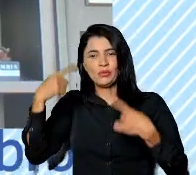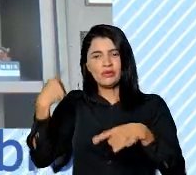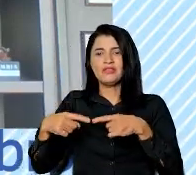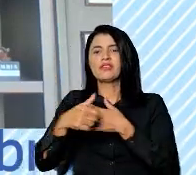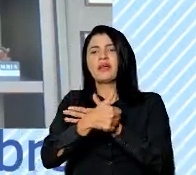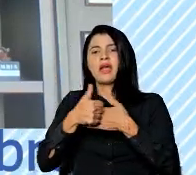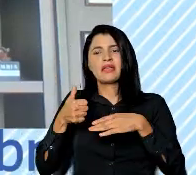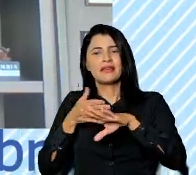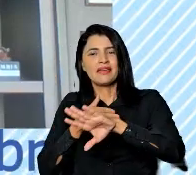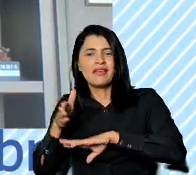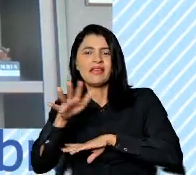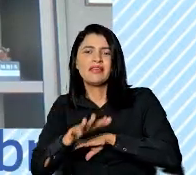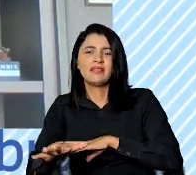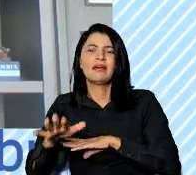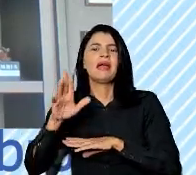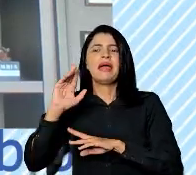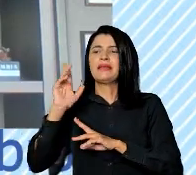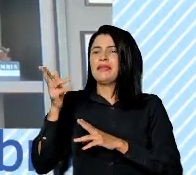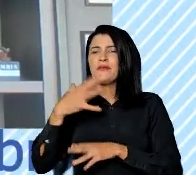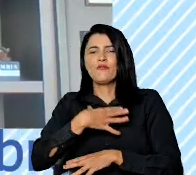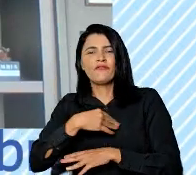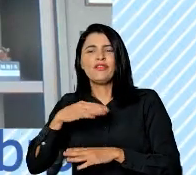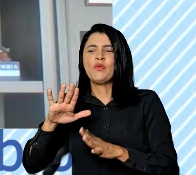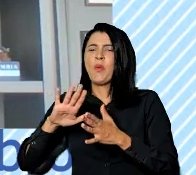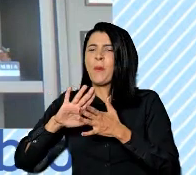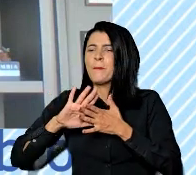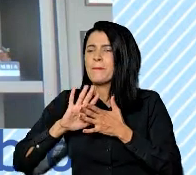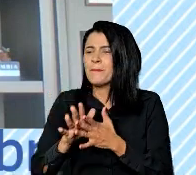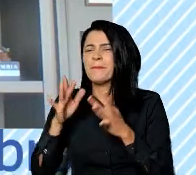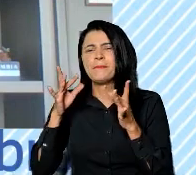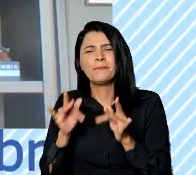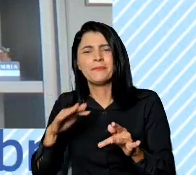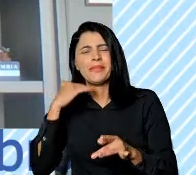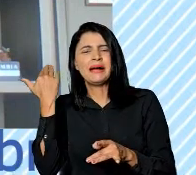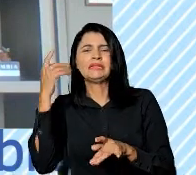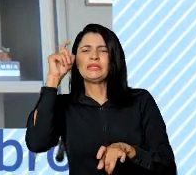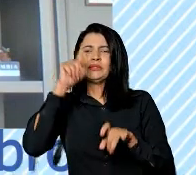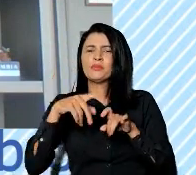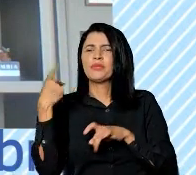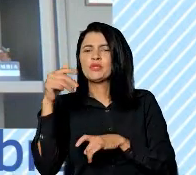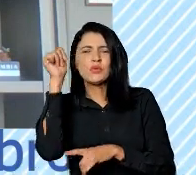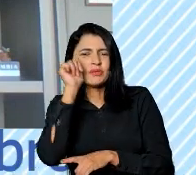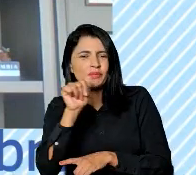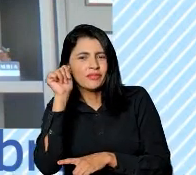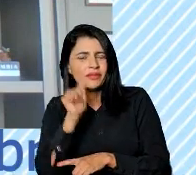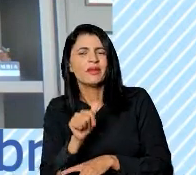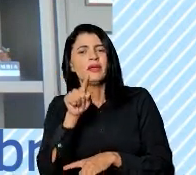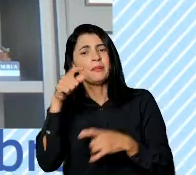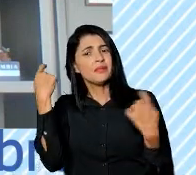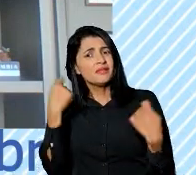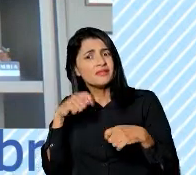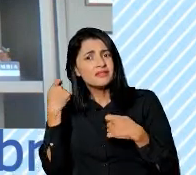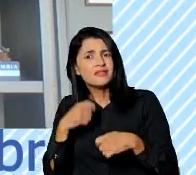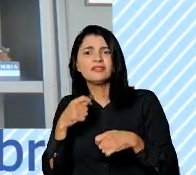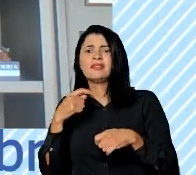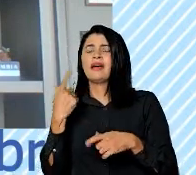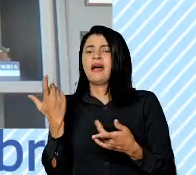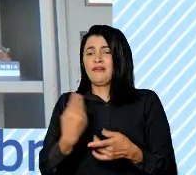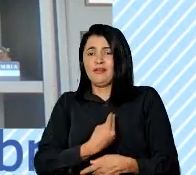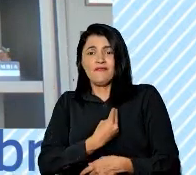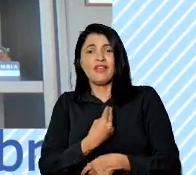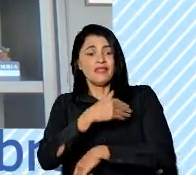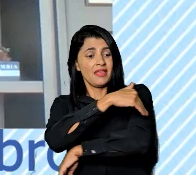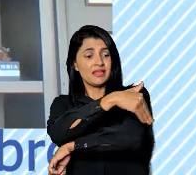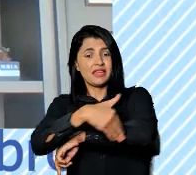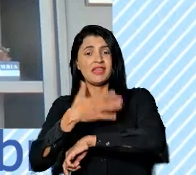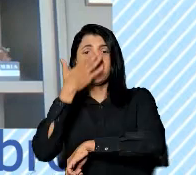terras, que matam os seus filhos, que estupram as suas mulheres, precisam sobreviver às esquinas de prostituição num país